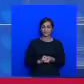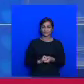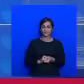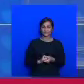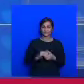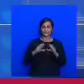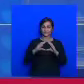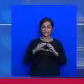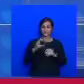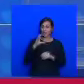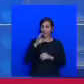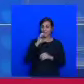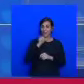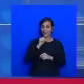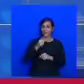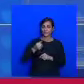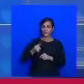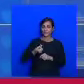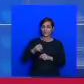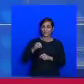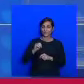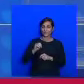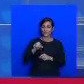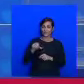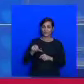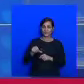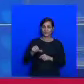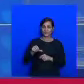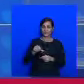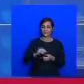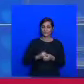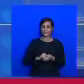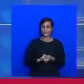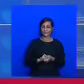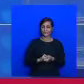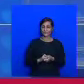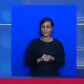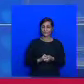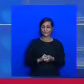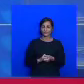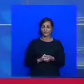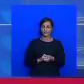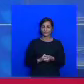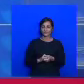bola laranja número 09 laranja 09